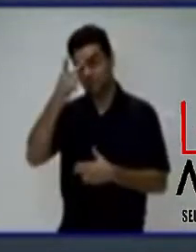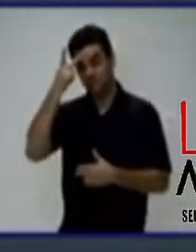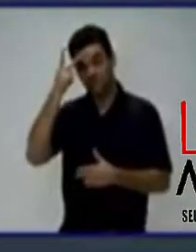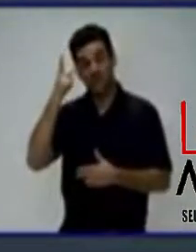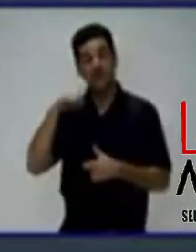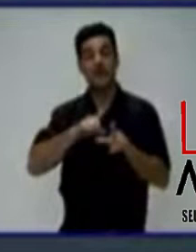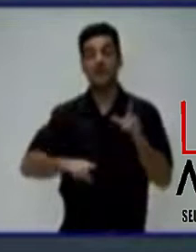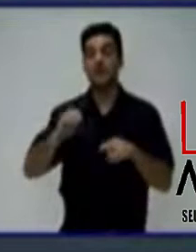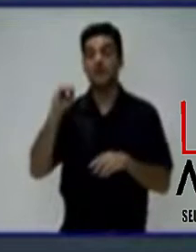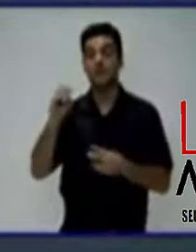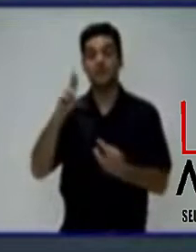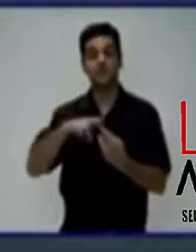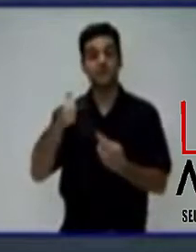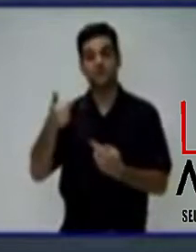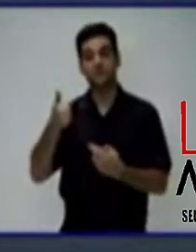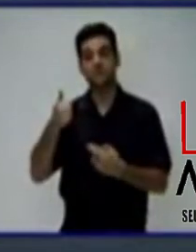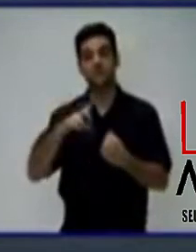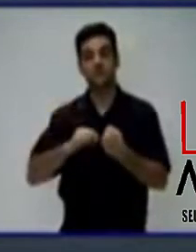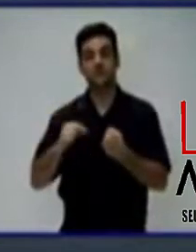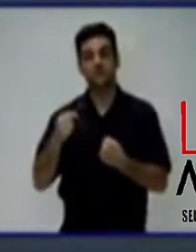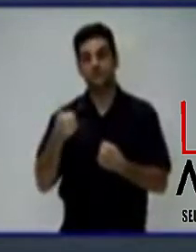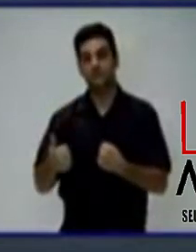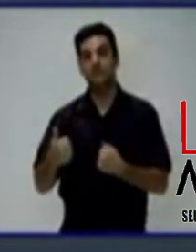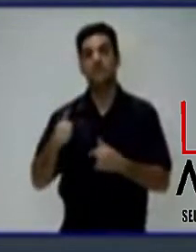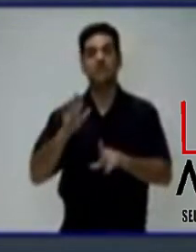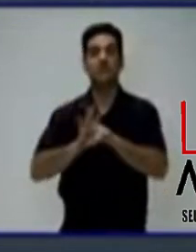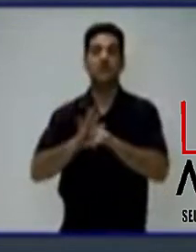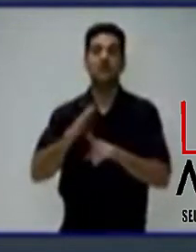alínea O do inciso 1 do artigo 1º da Lei